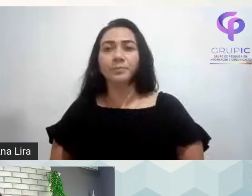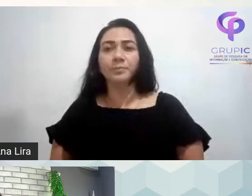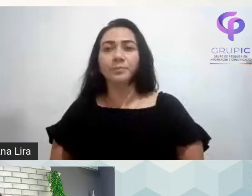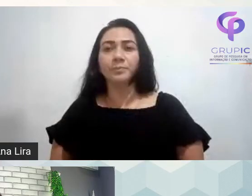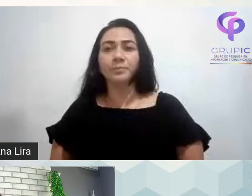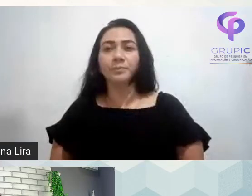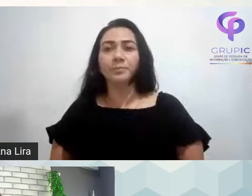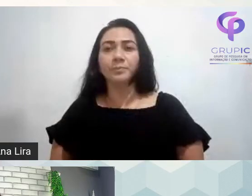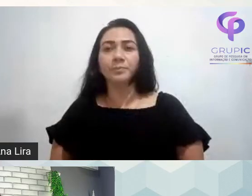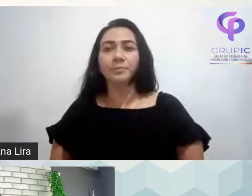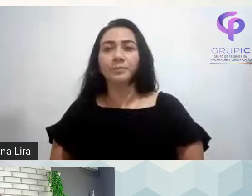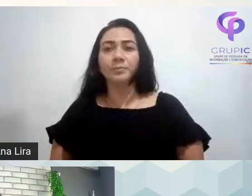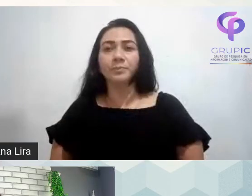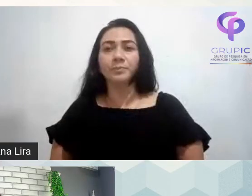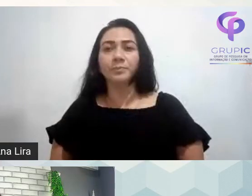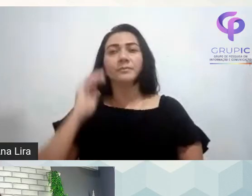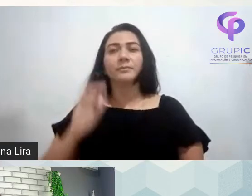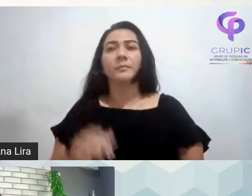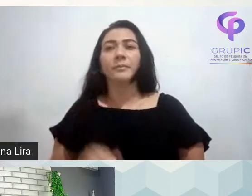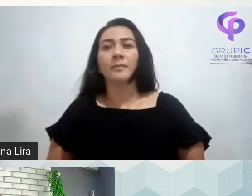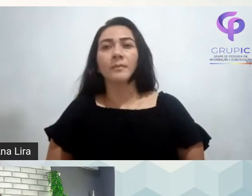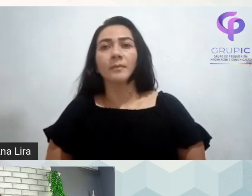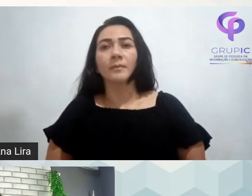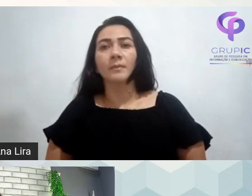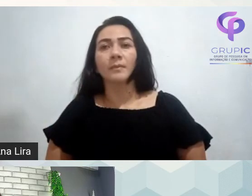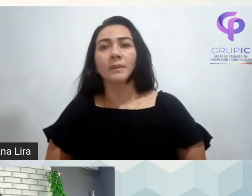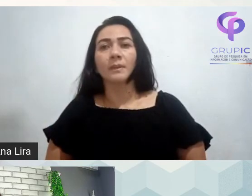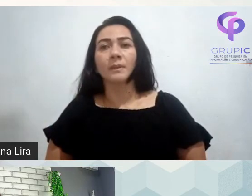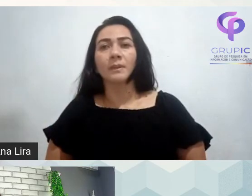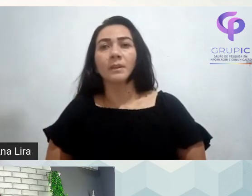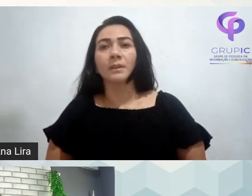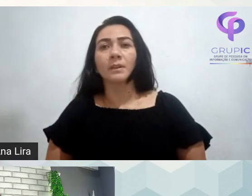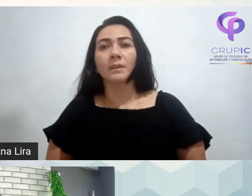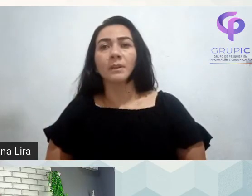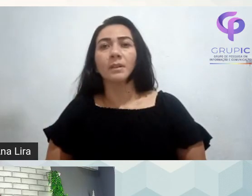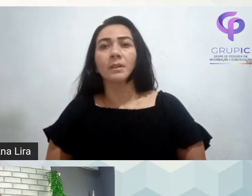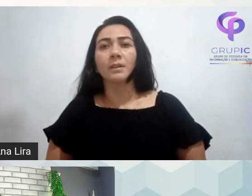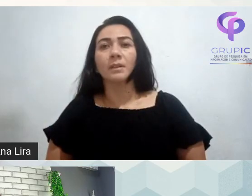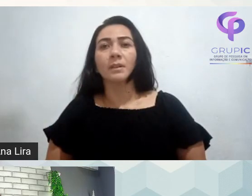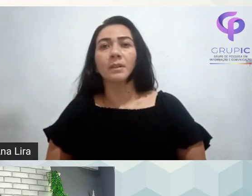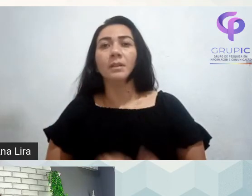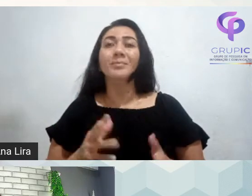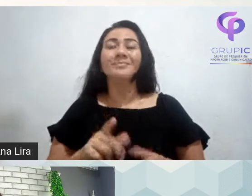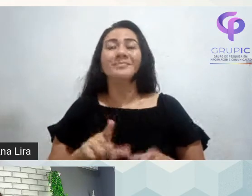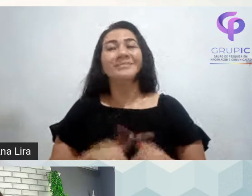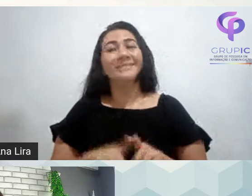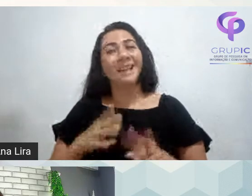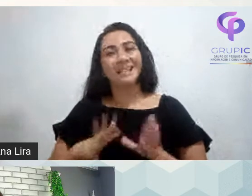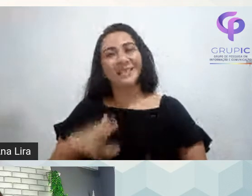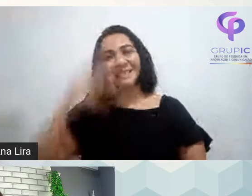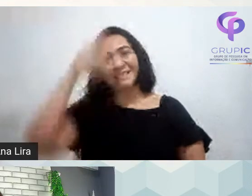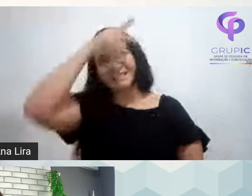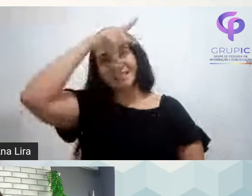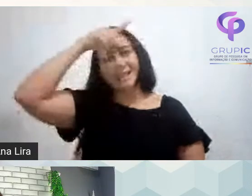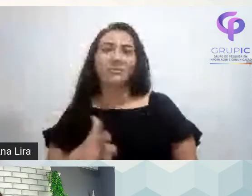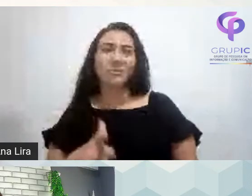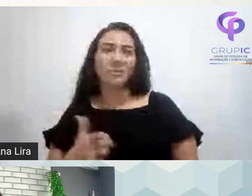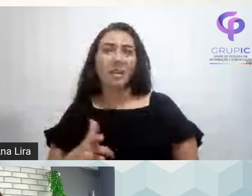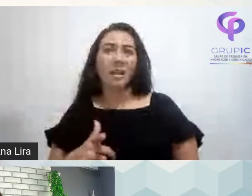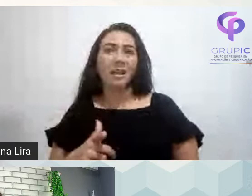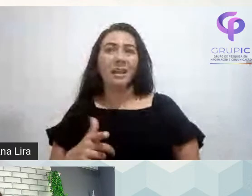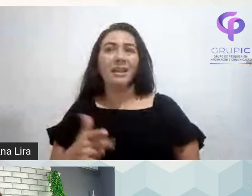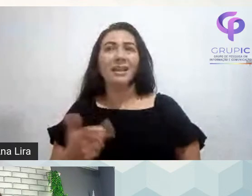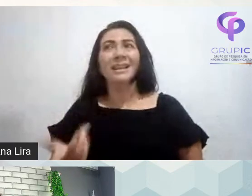prefeitura às vezes não quer ter um vínculo, ou se ela quer ter um vínculo, ela quer meio que se apropriar daquele local. Existem N